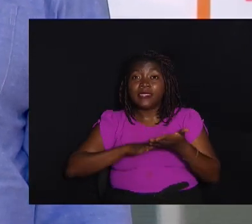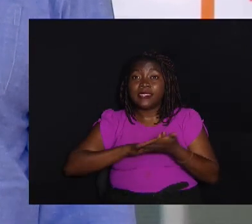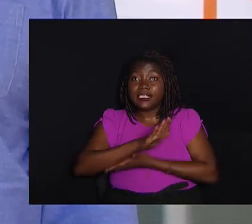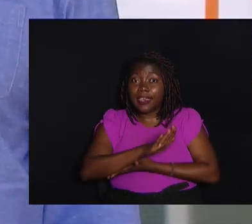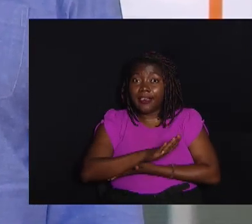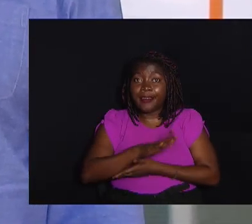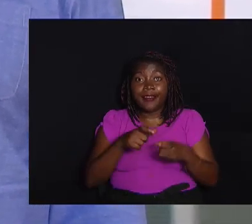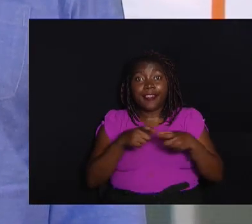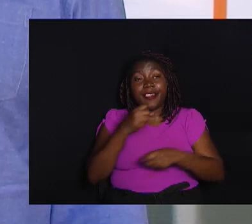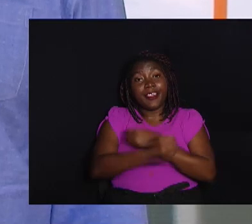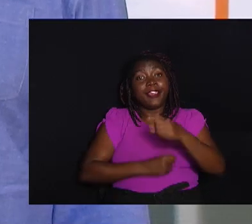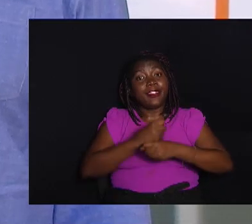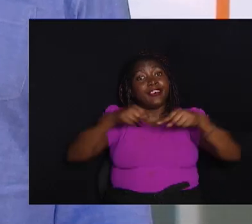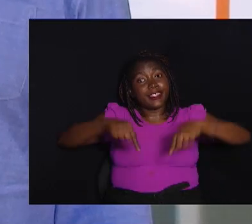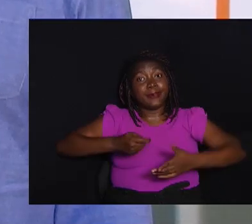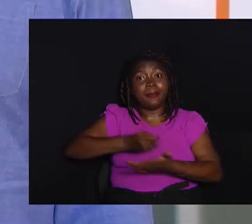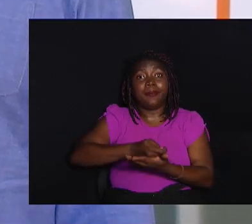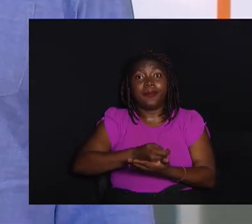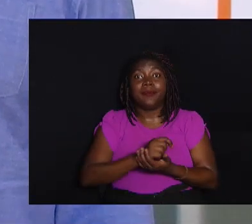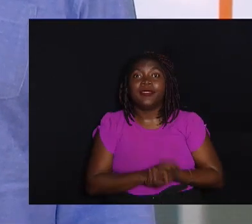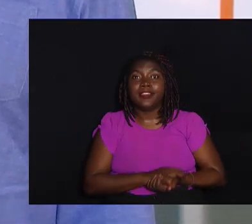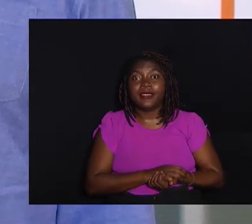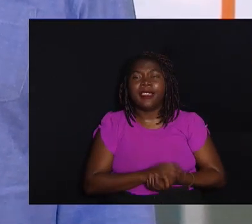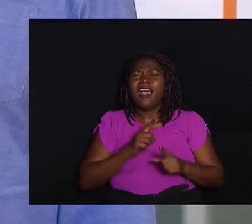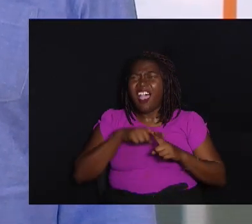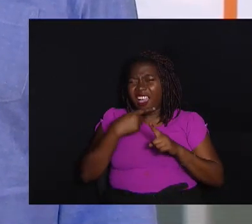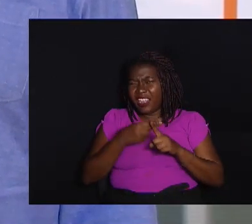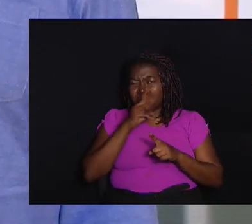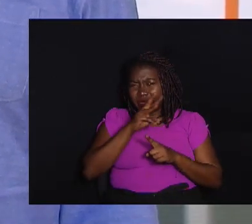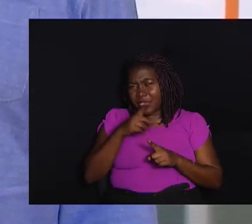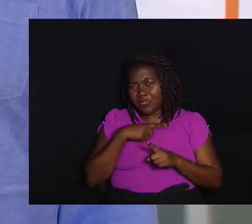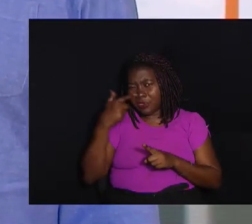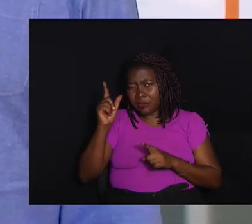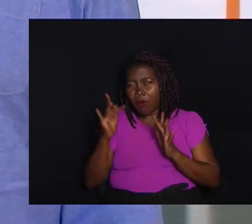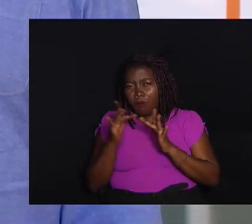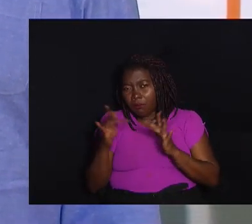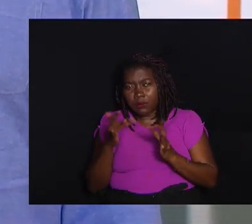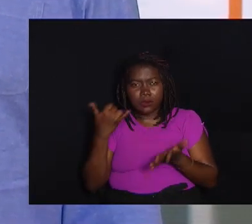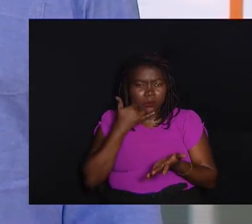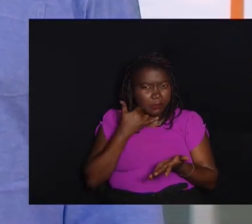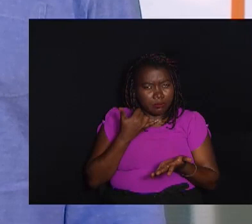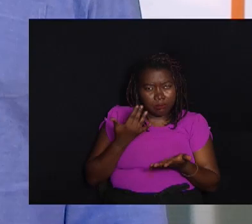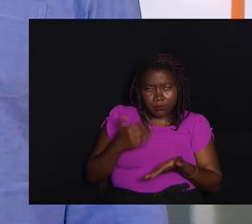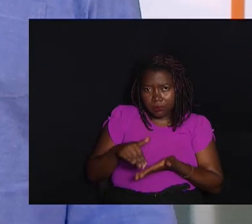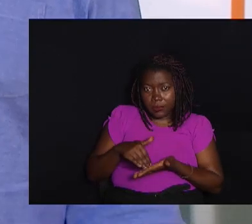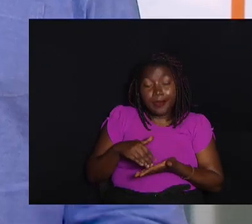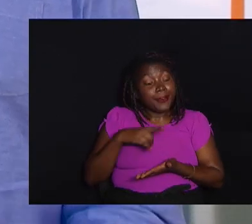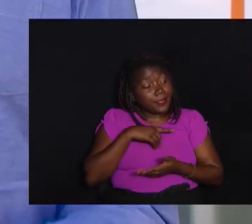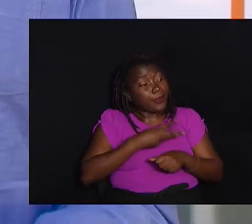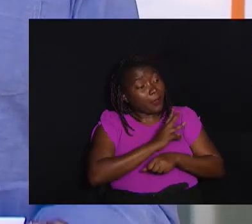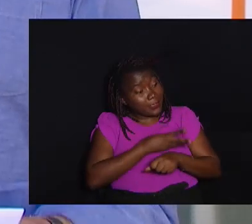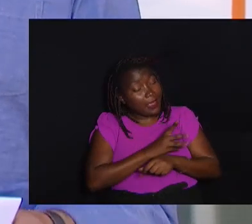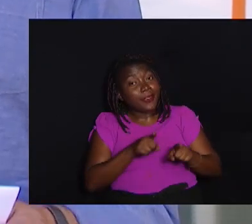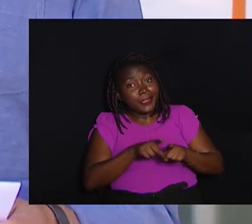desse ano e fazer o pagamento. Bom, além do site, tem algum outro contato, algum telefone, secretário? Nós temos o WhatsApp, que também